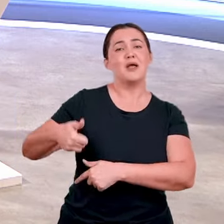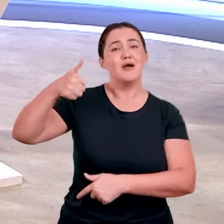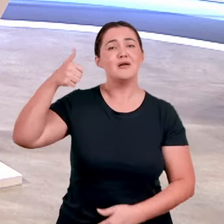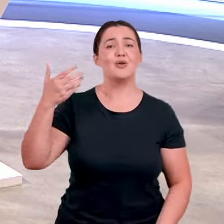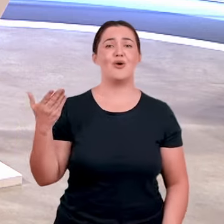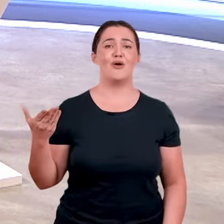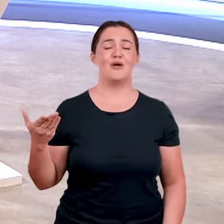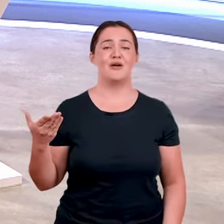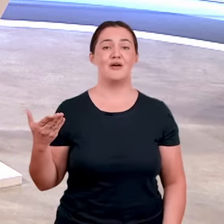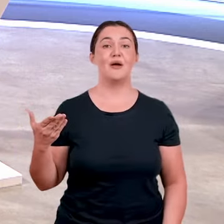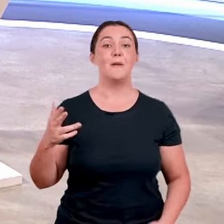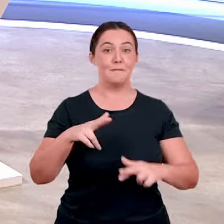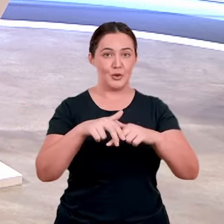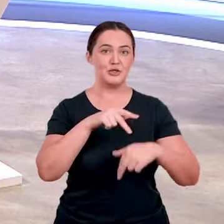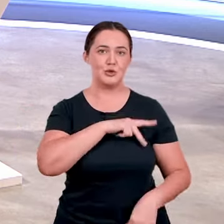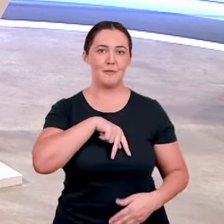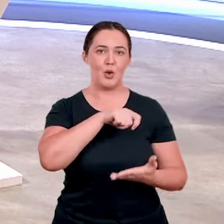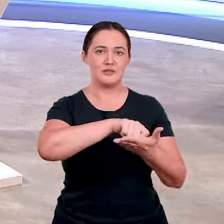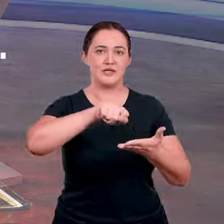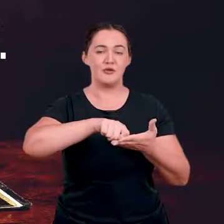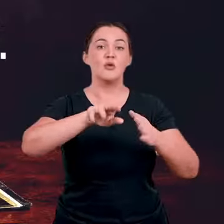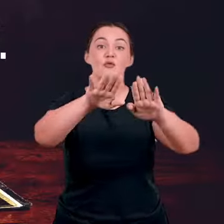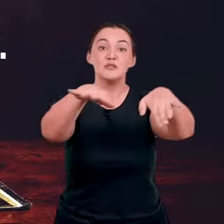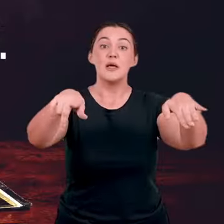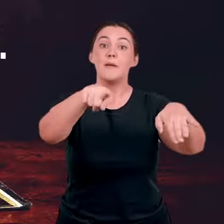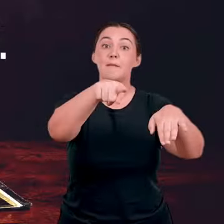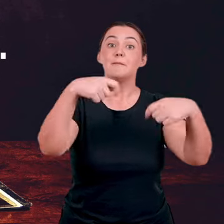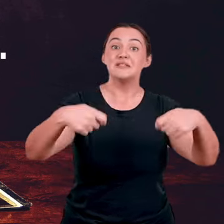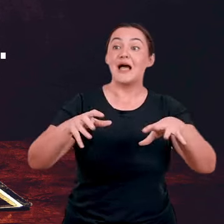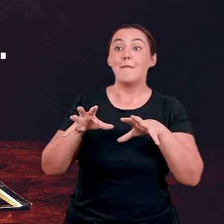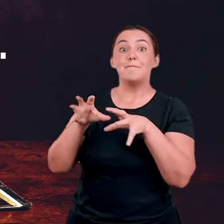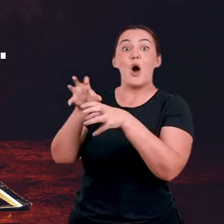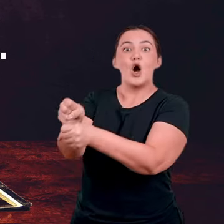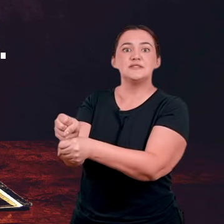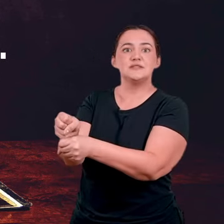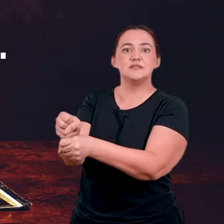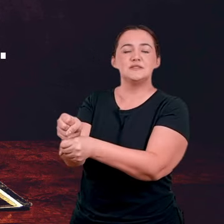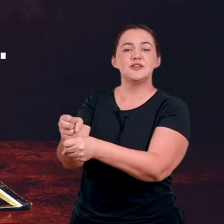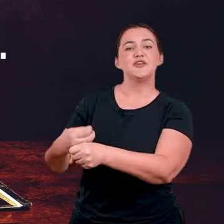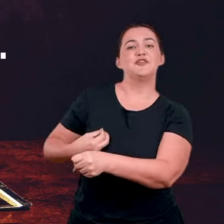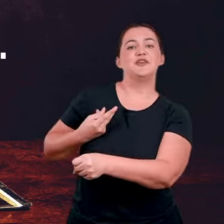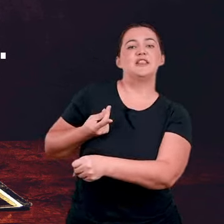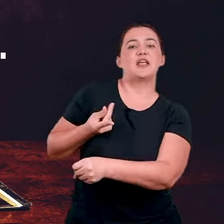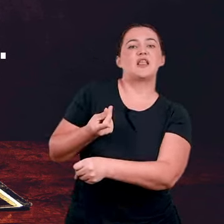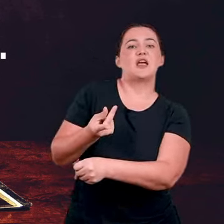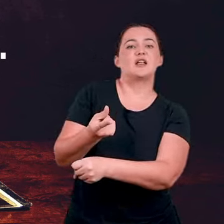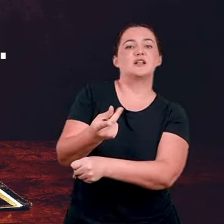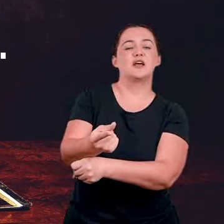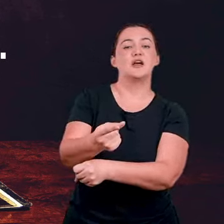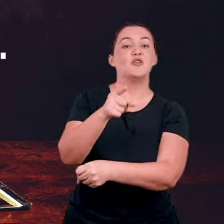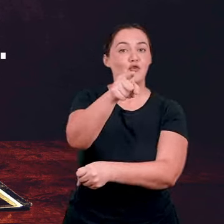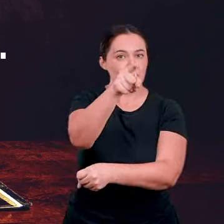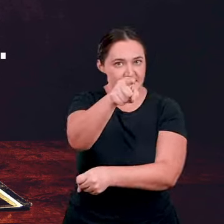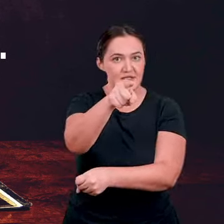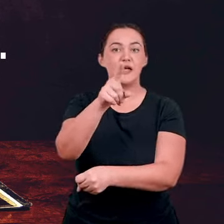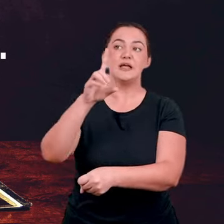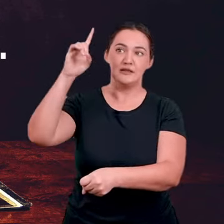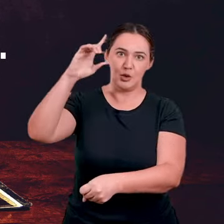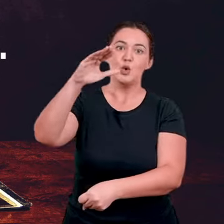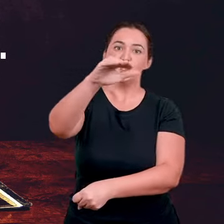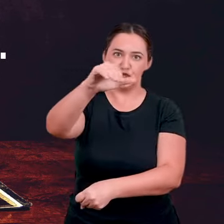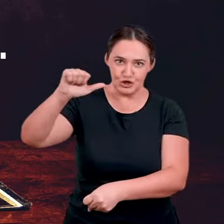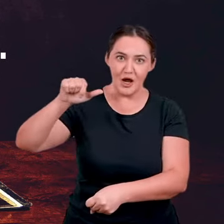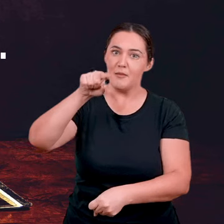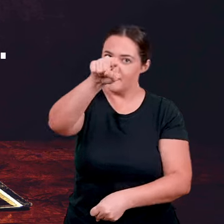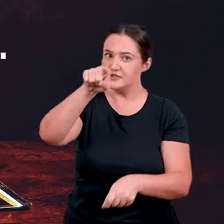você lutemos. E ele diz assim, Paulo, tome posse da vida eterna, para a qual você também